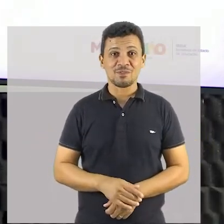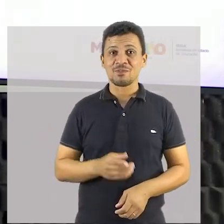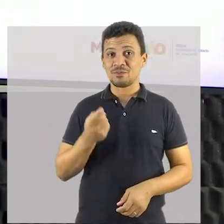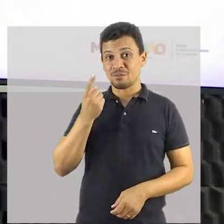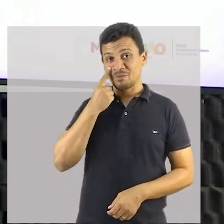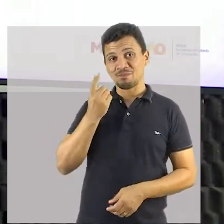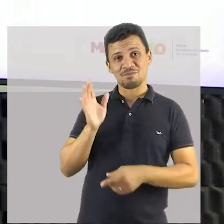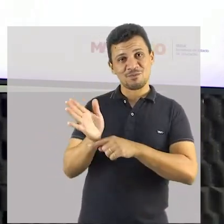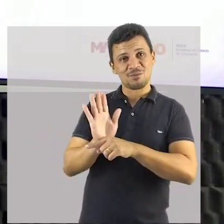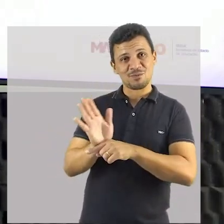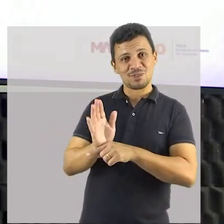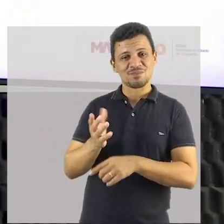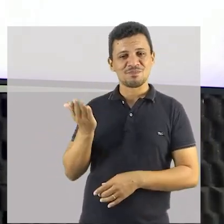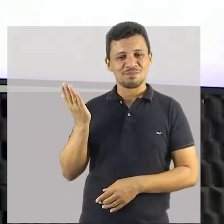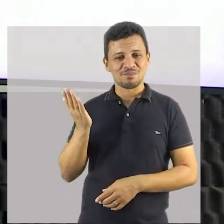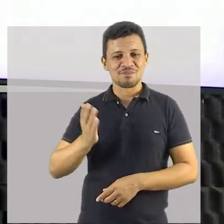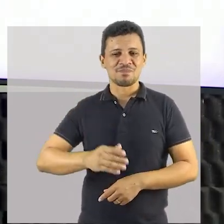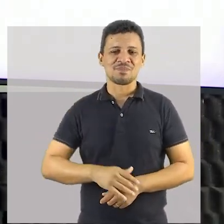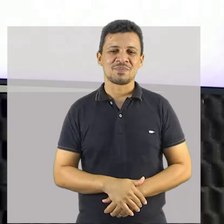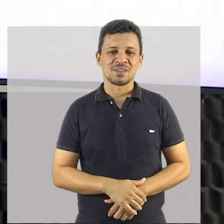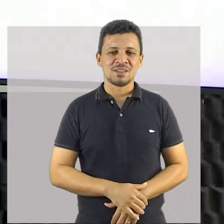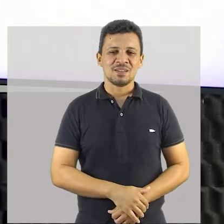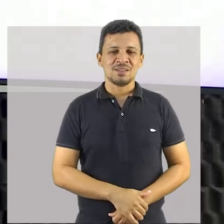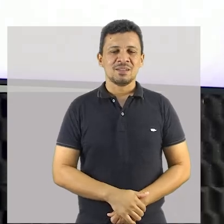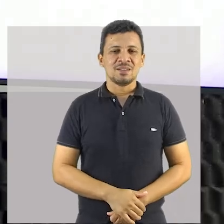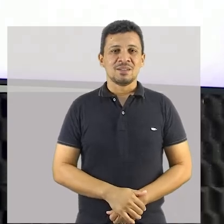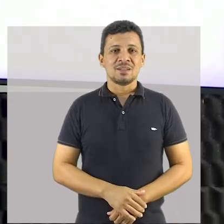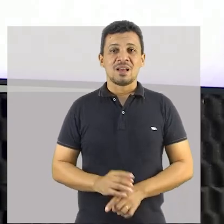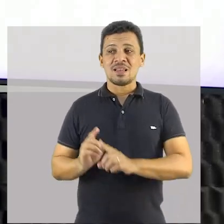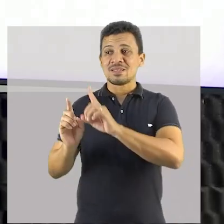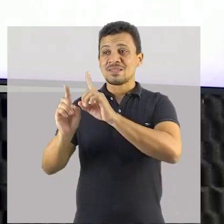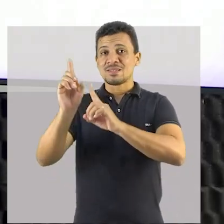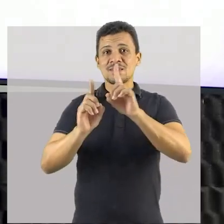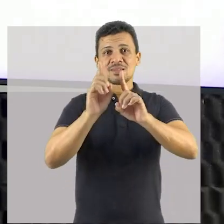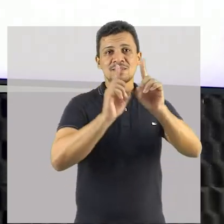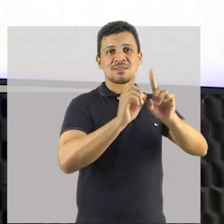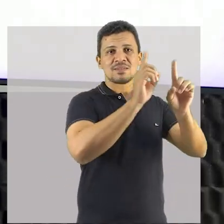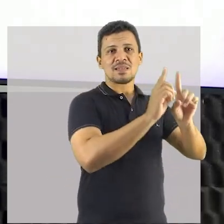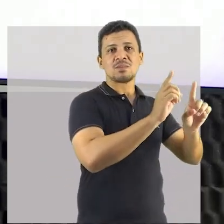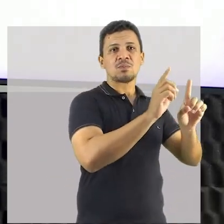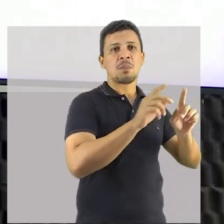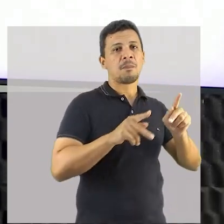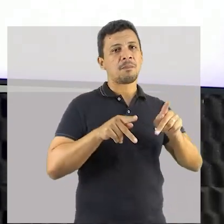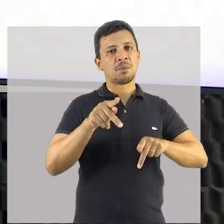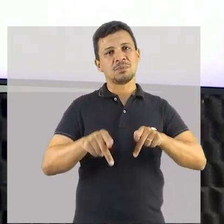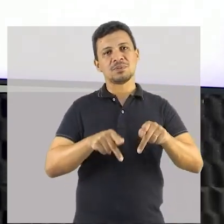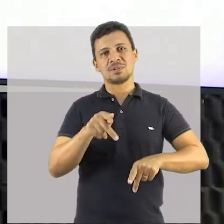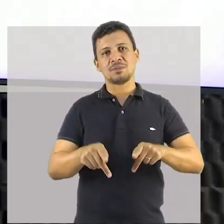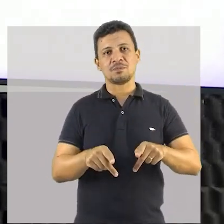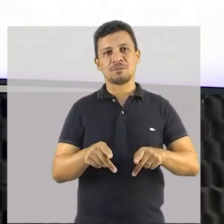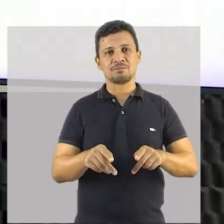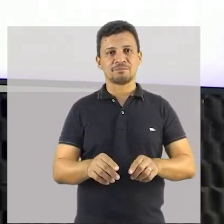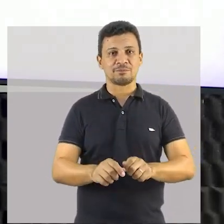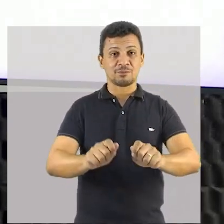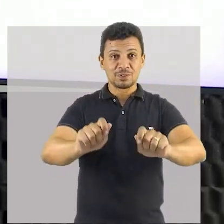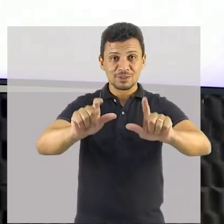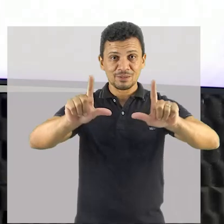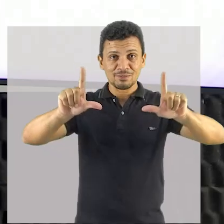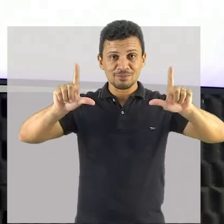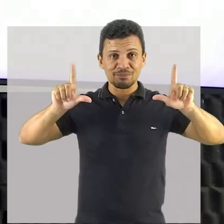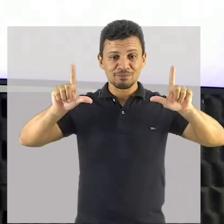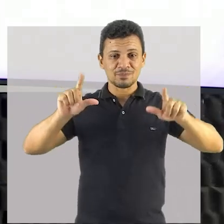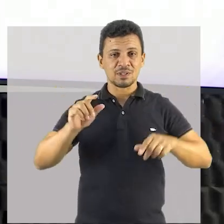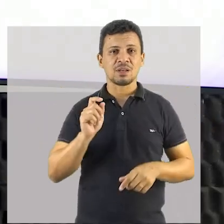vamos direto para o vídeo. Simbora! Gente, censo demográfico. Gente, fecha aqui em mim, olha só. O